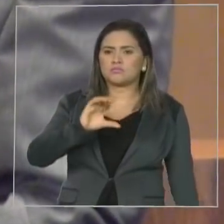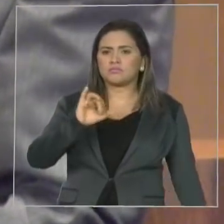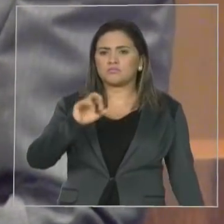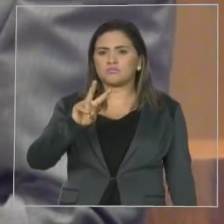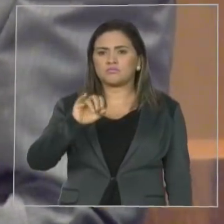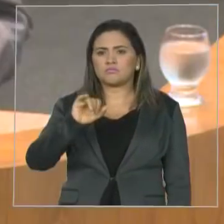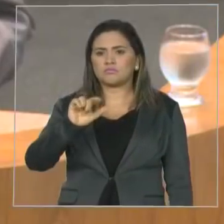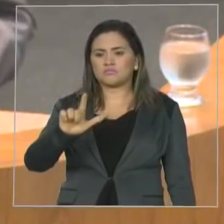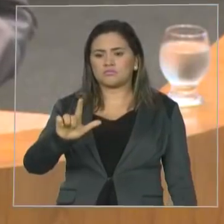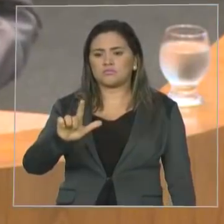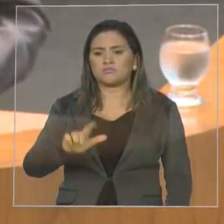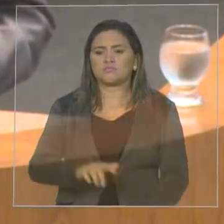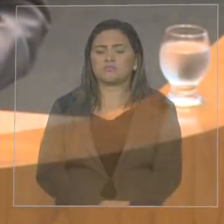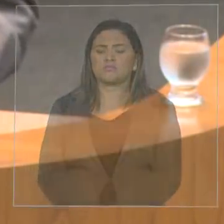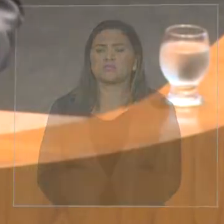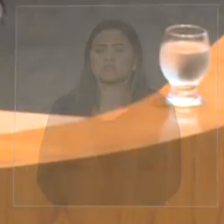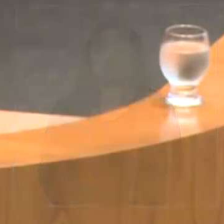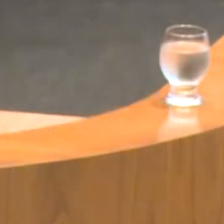entabular,